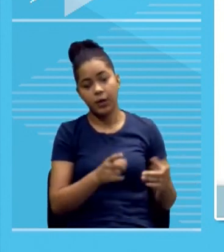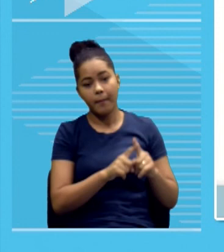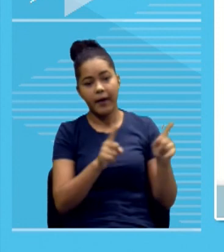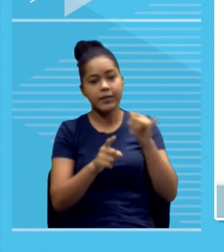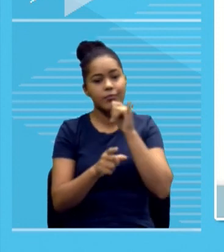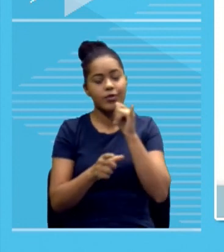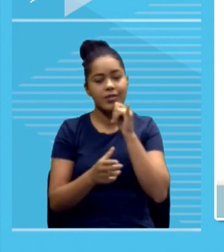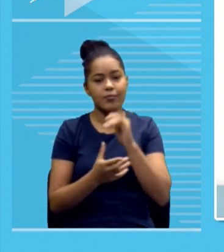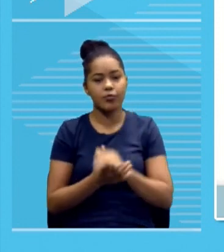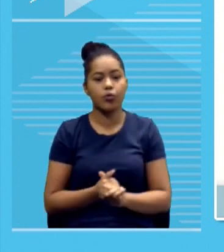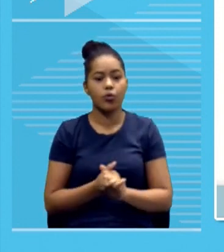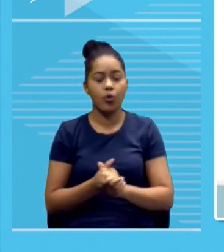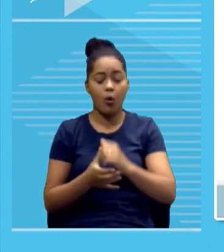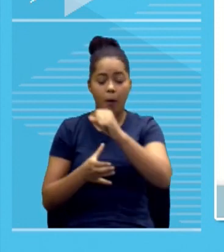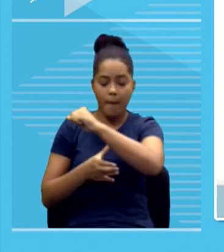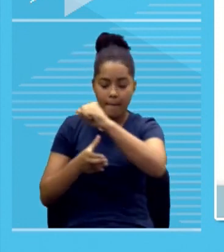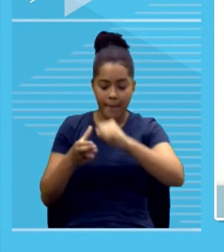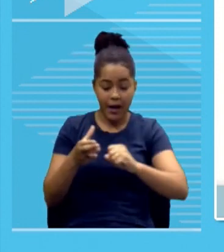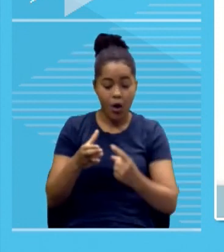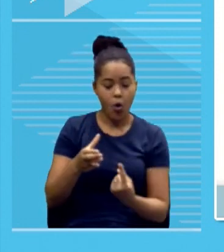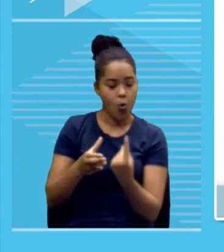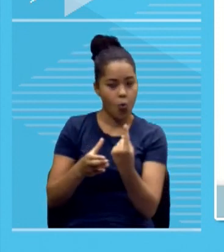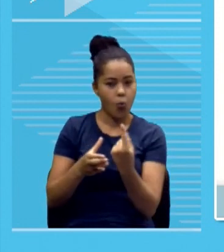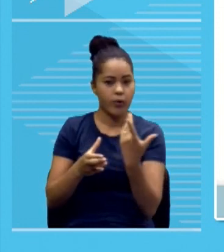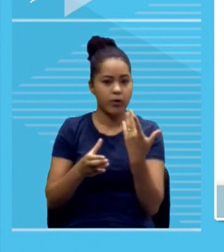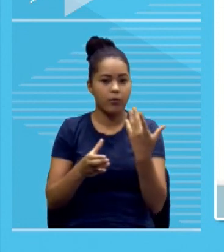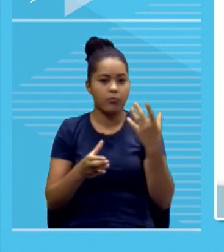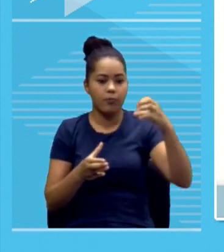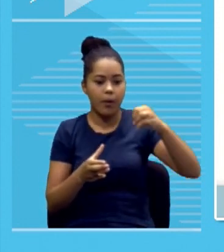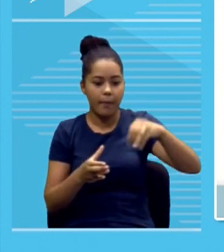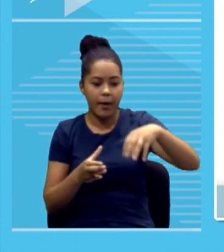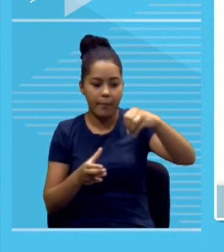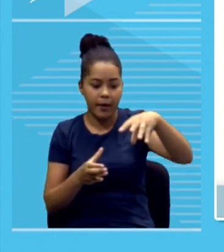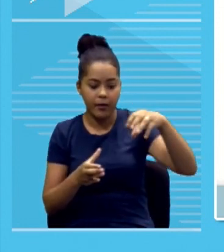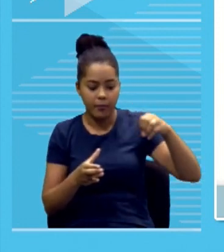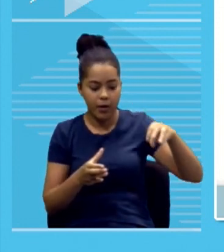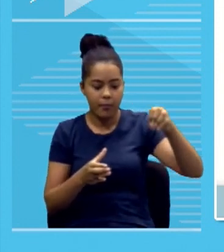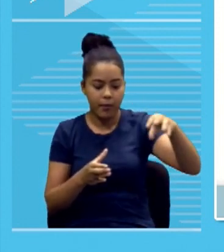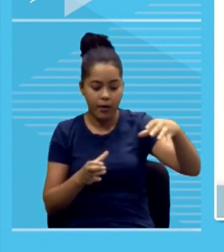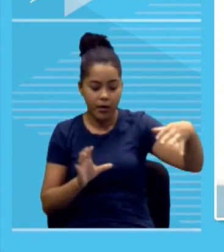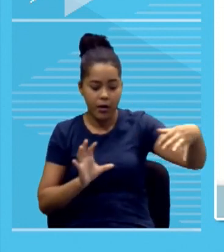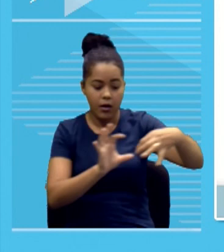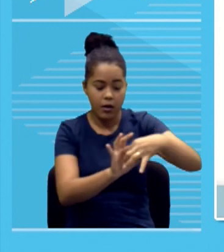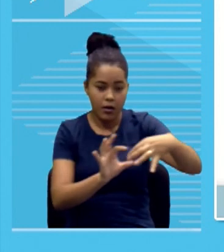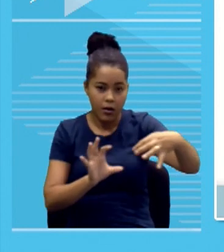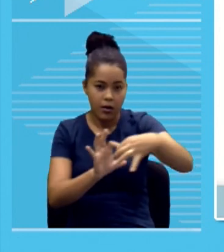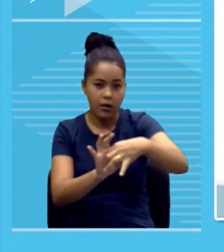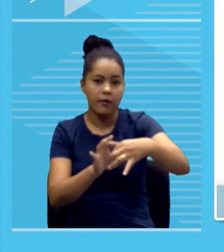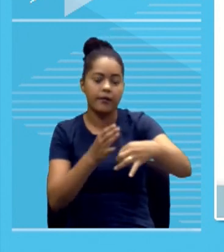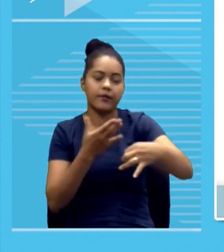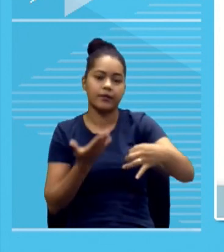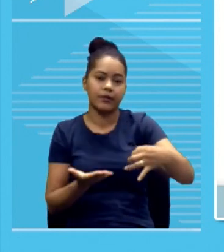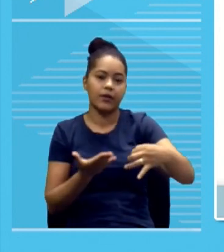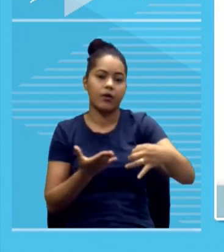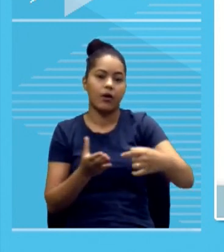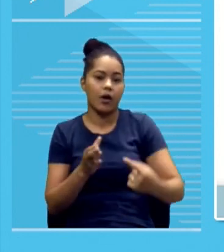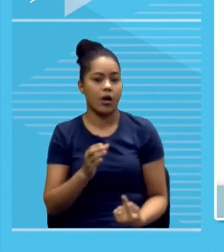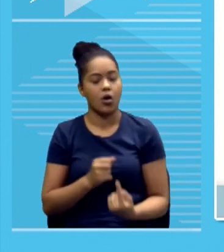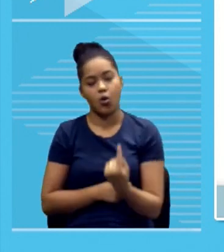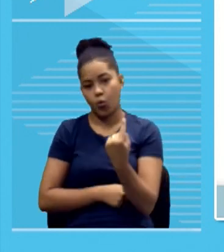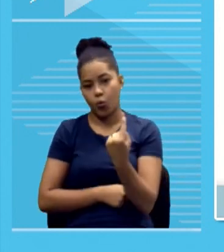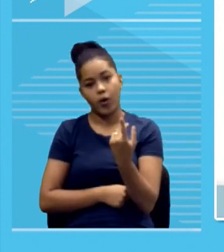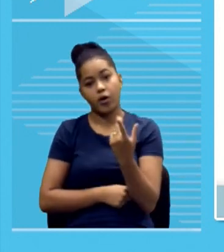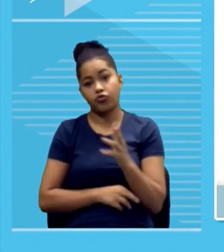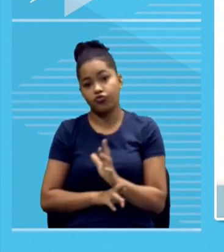3, 4 ou 5 lâmpadas. Isso classifica uma associação em série. As outras lâmpadas que ficarem acesas estão